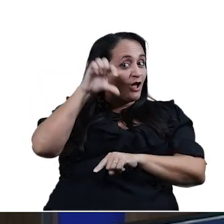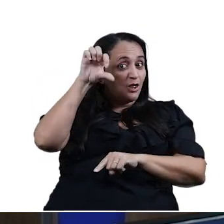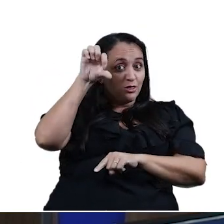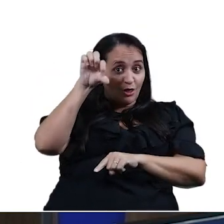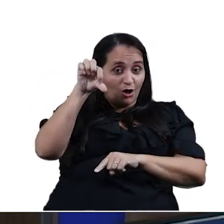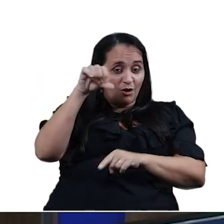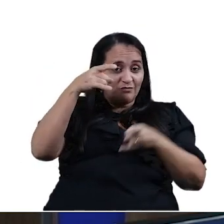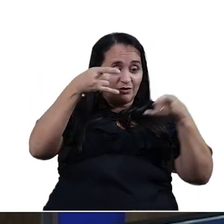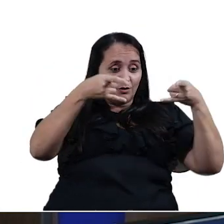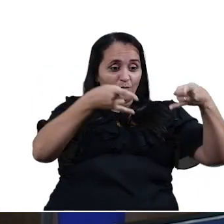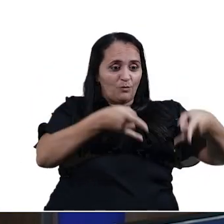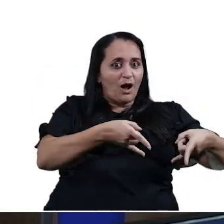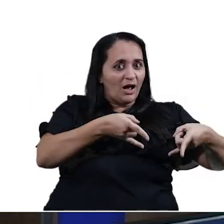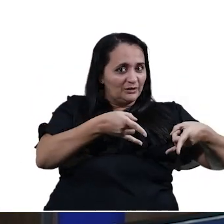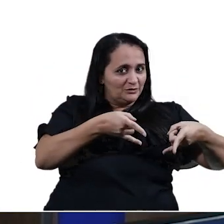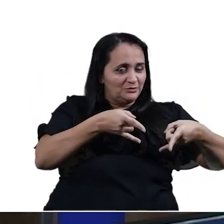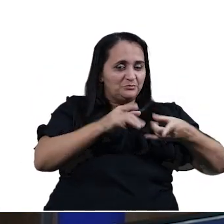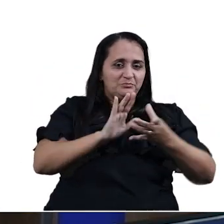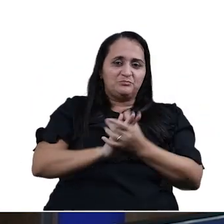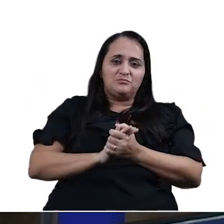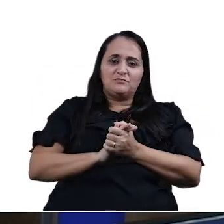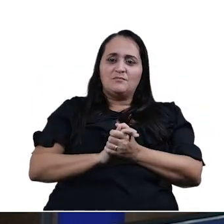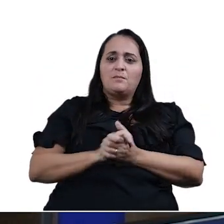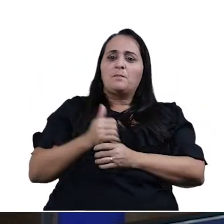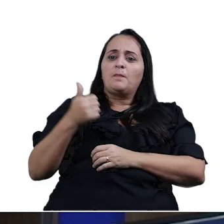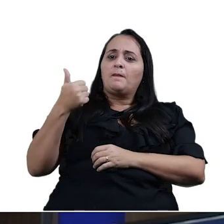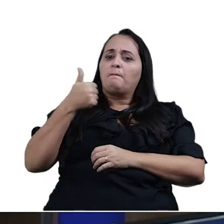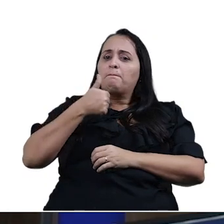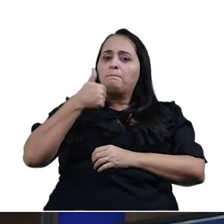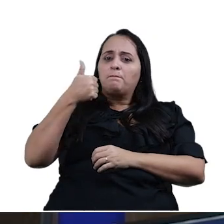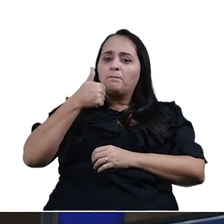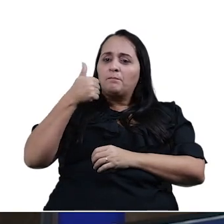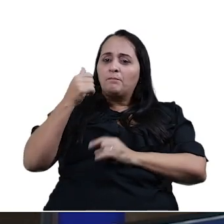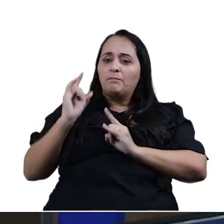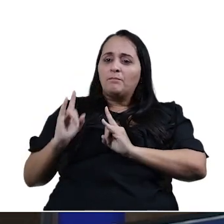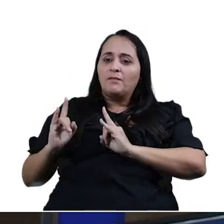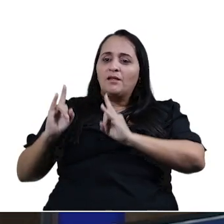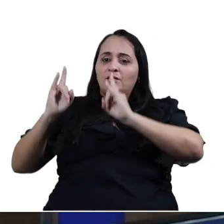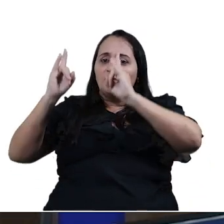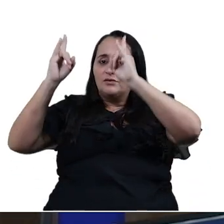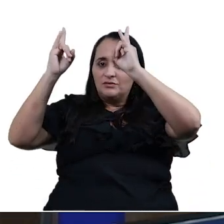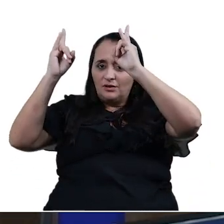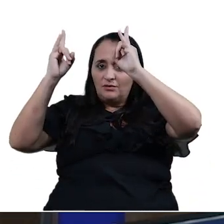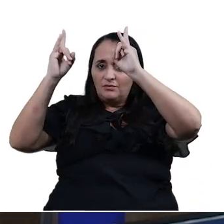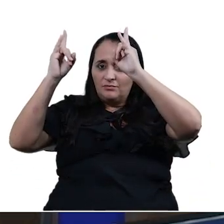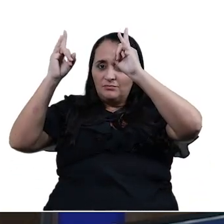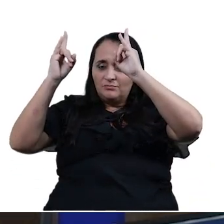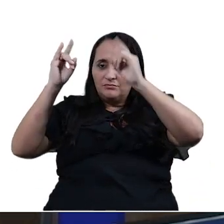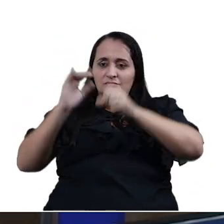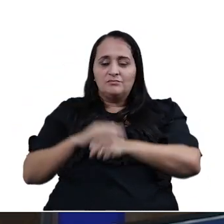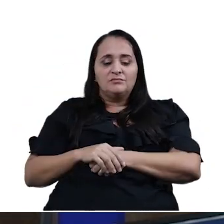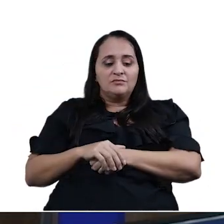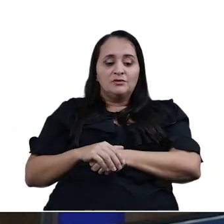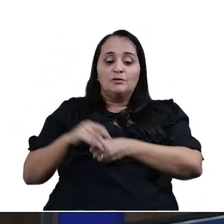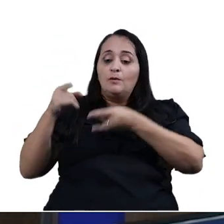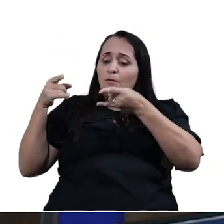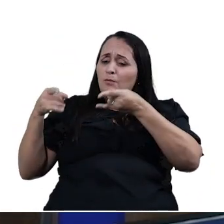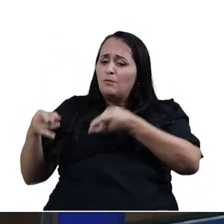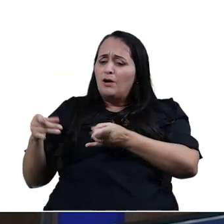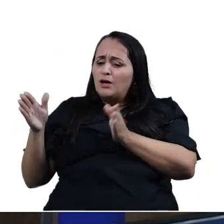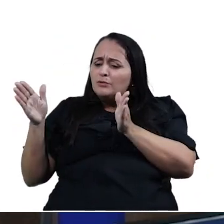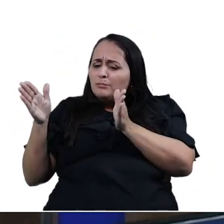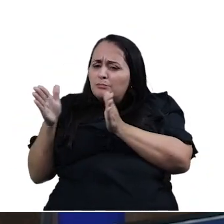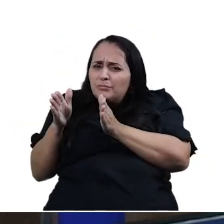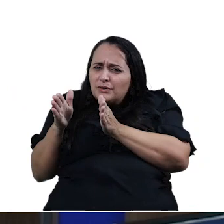que neste primeiro hotel, os quartos eram bem pequenininhos, cabia uma